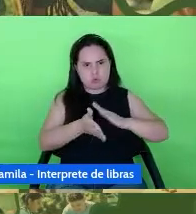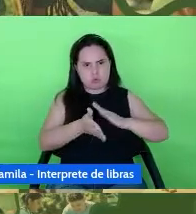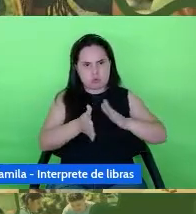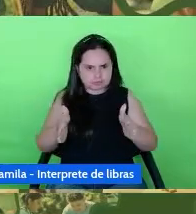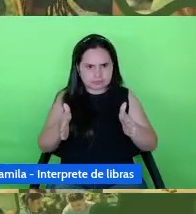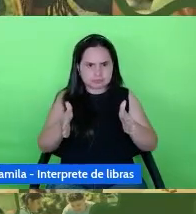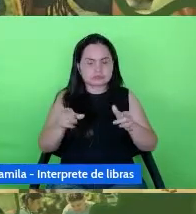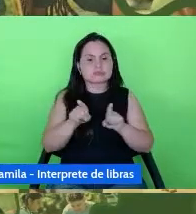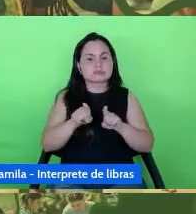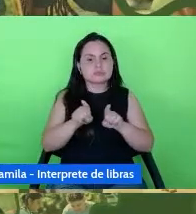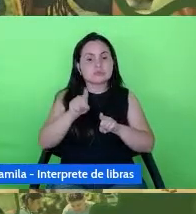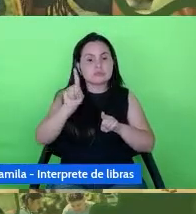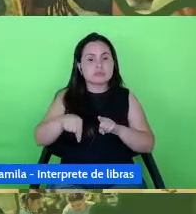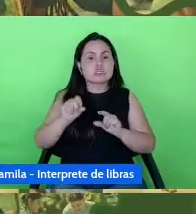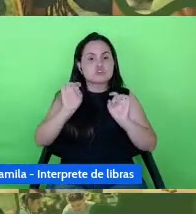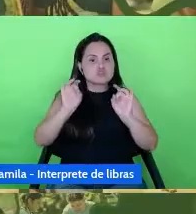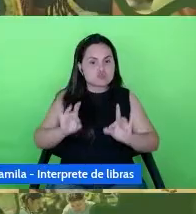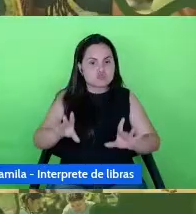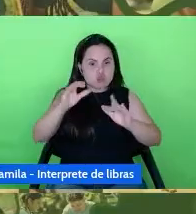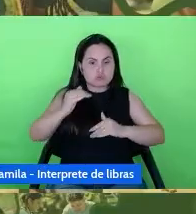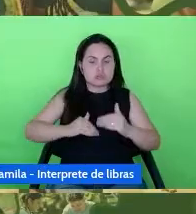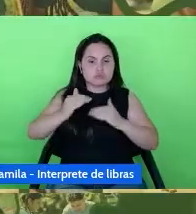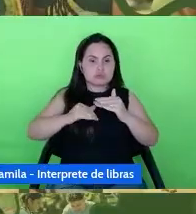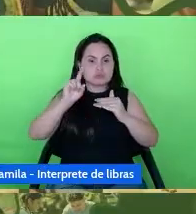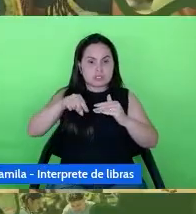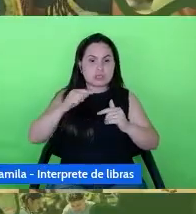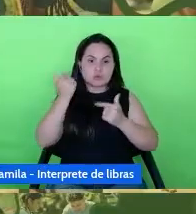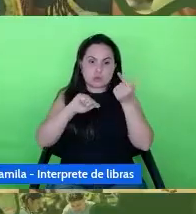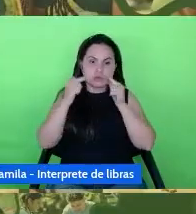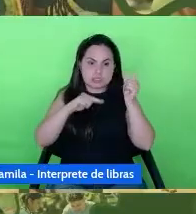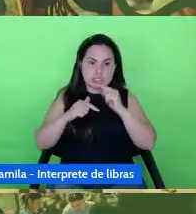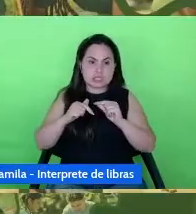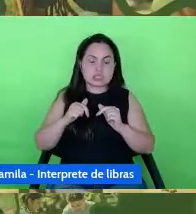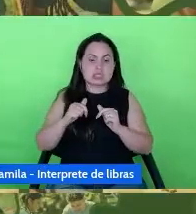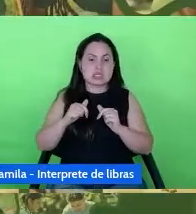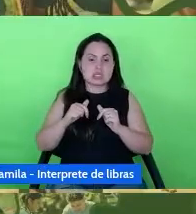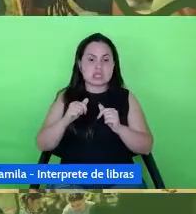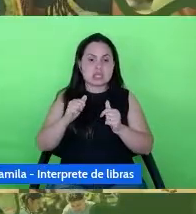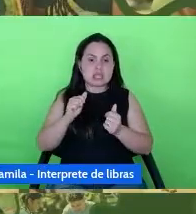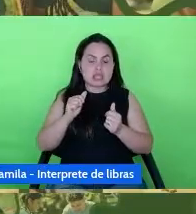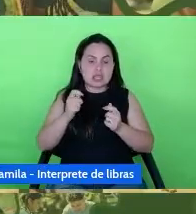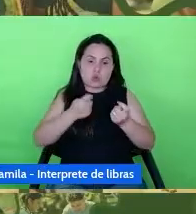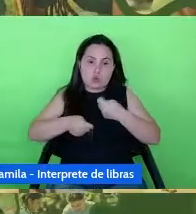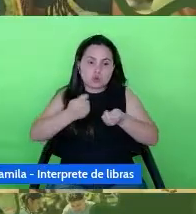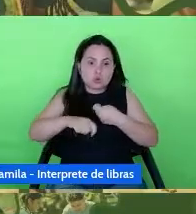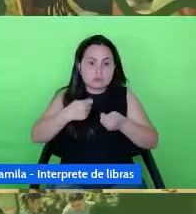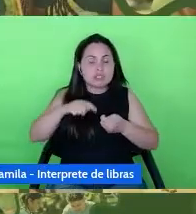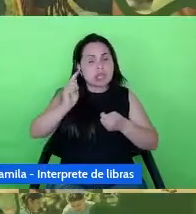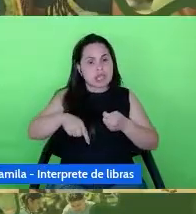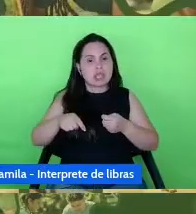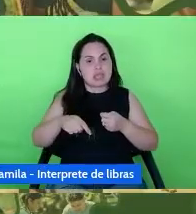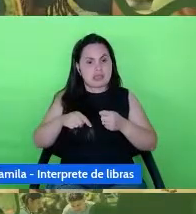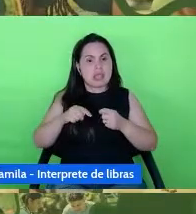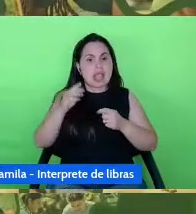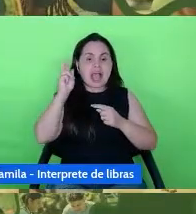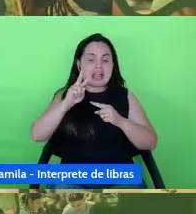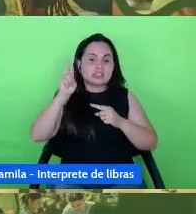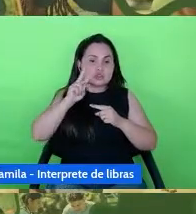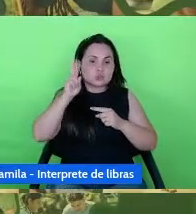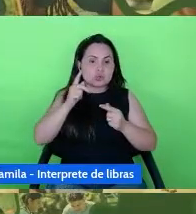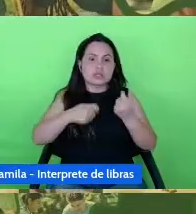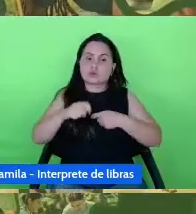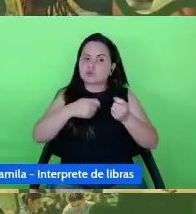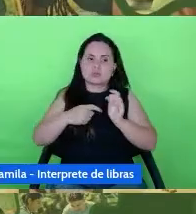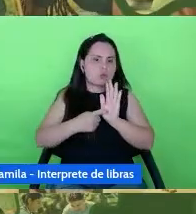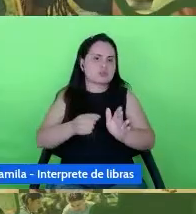de que só o desenvolvimento é alcançado com a atividade econômica é uma discussão falaciosa. A história econômica mostra que não é